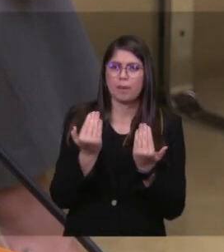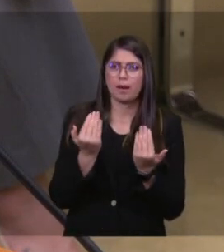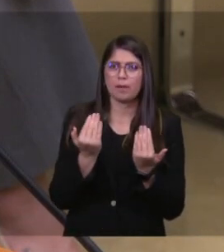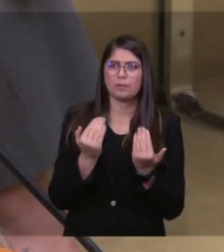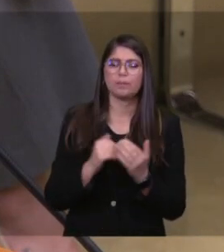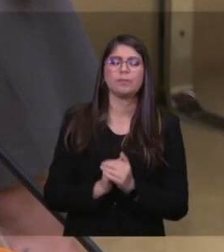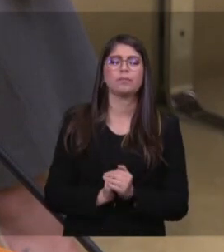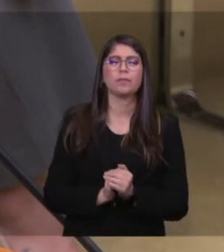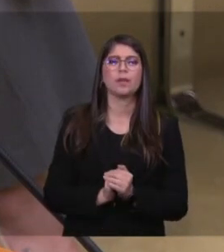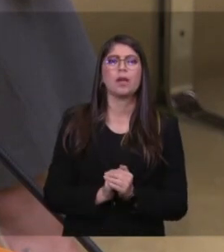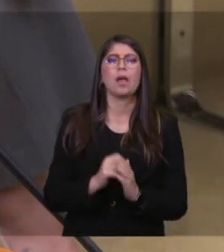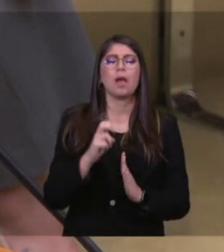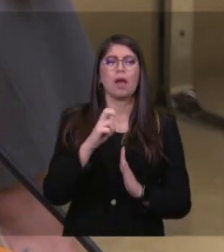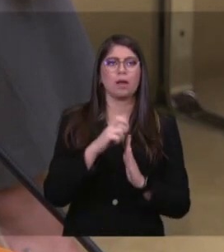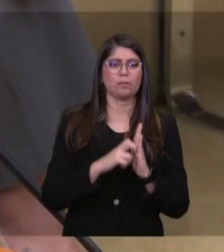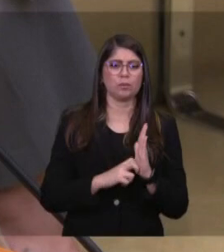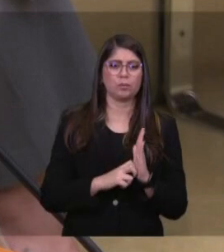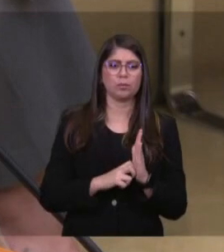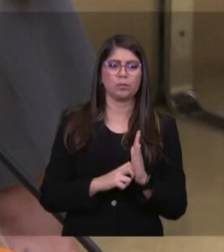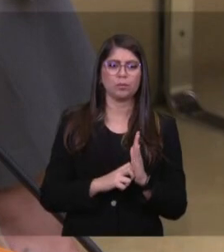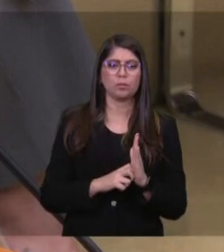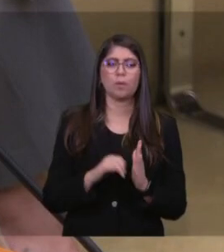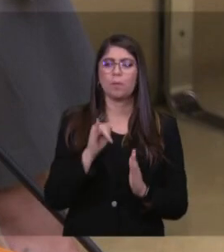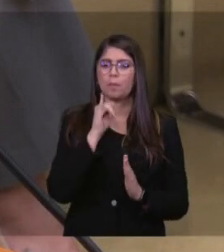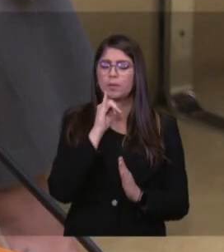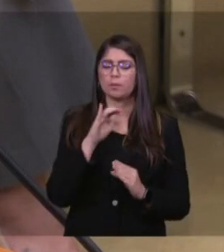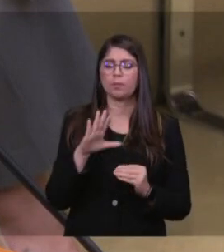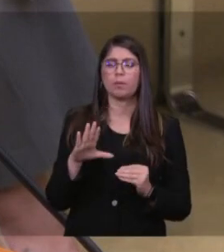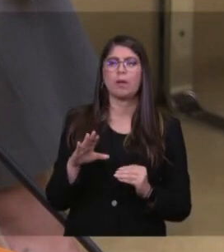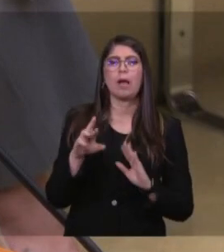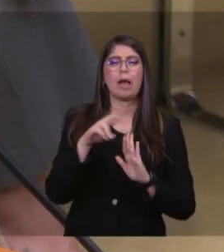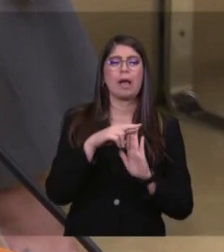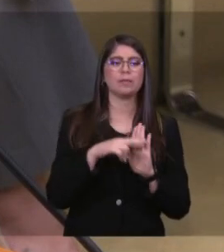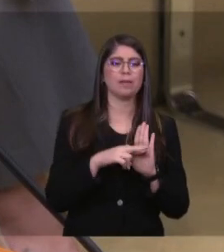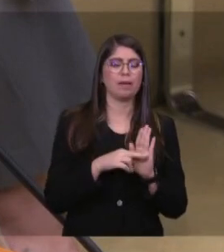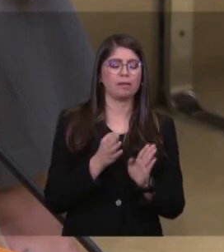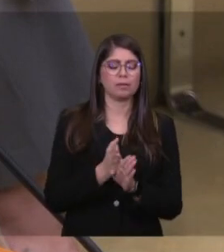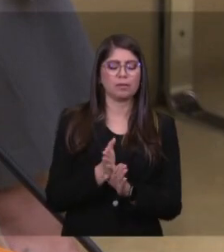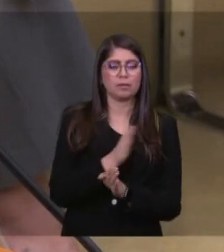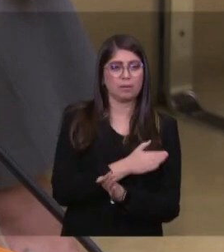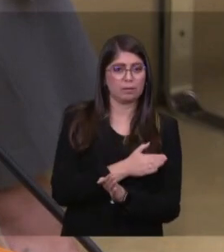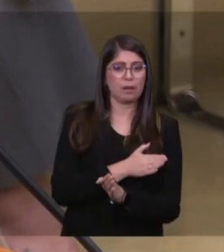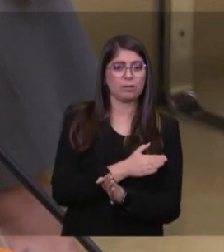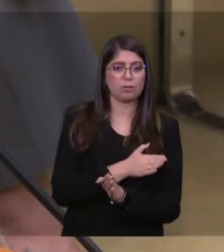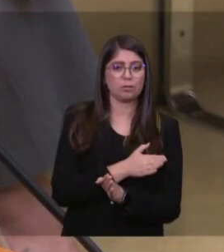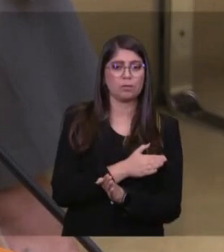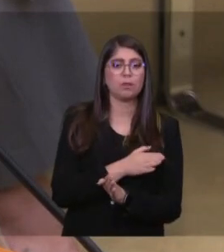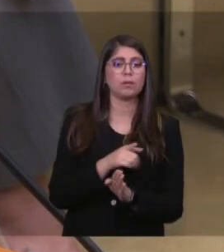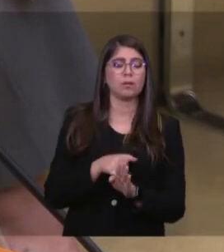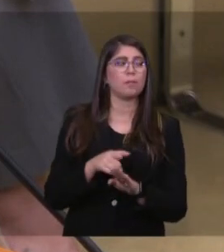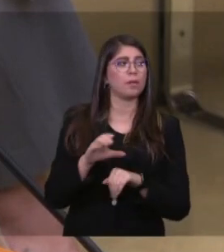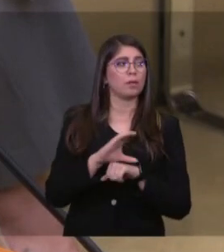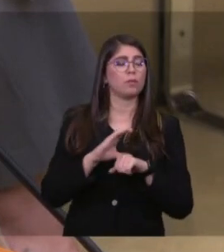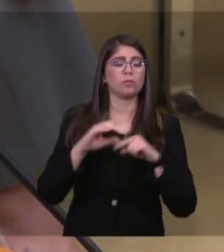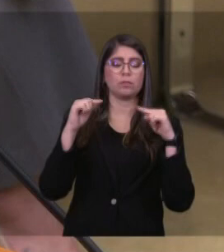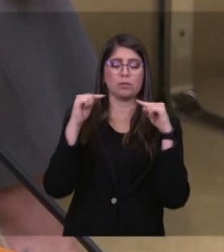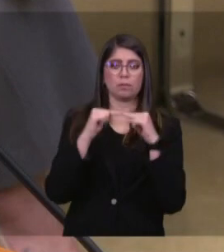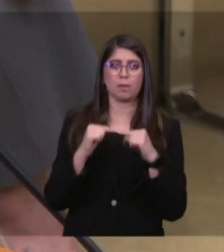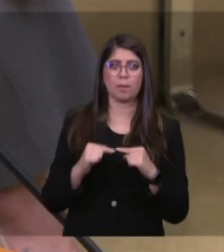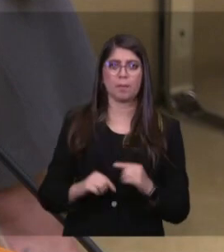instituição de um tributo? Assim, e para assim se submeter às regras da anterioridade tributária previstas na Constituição